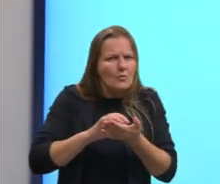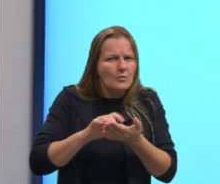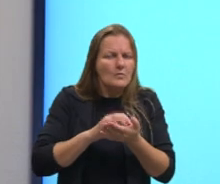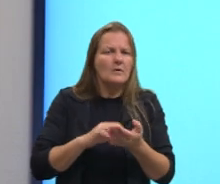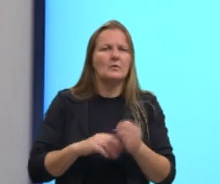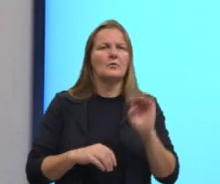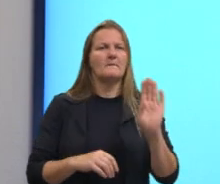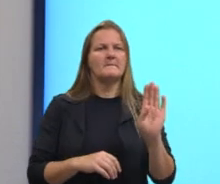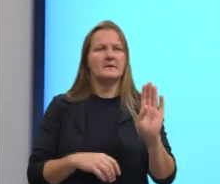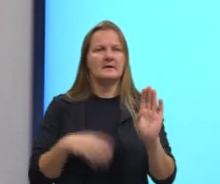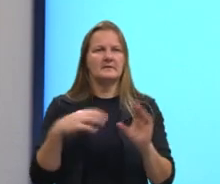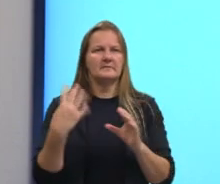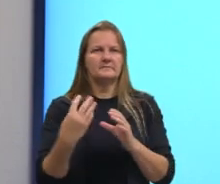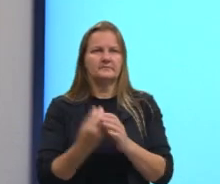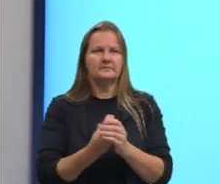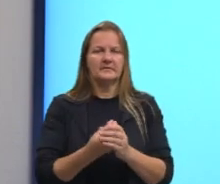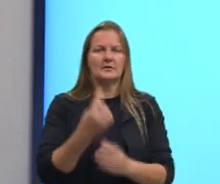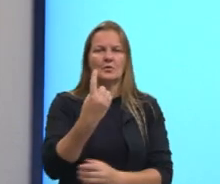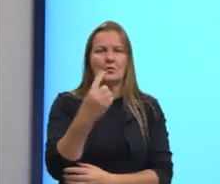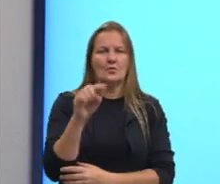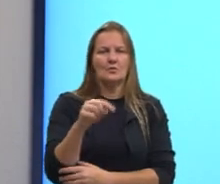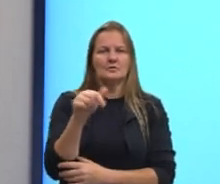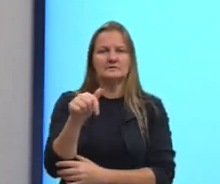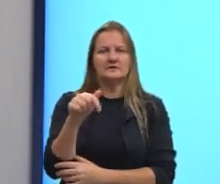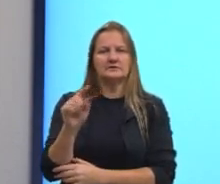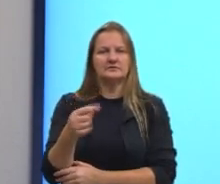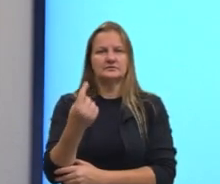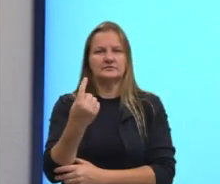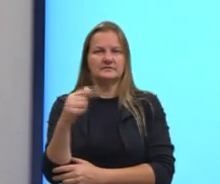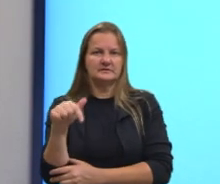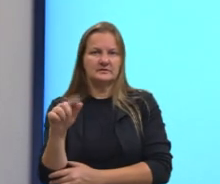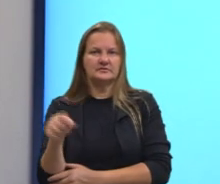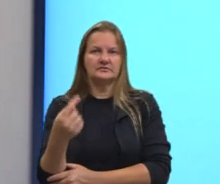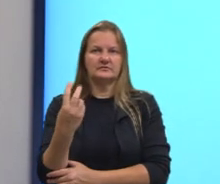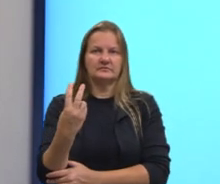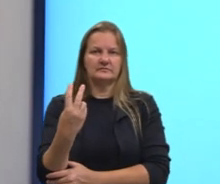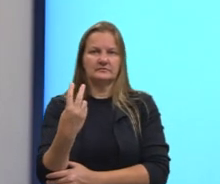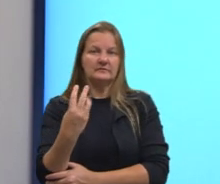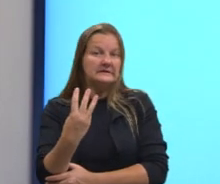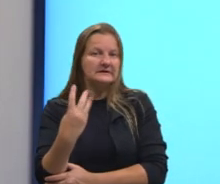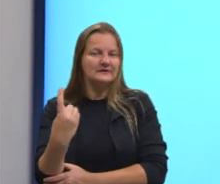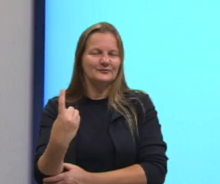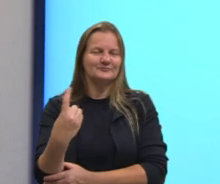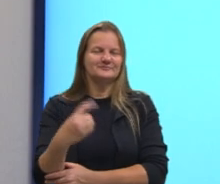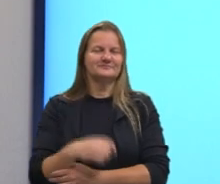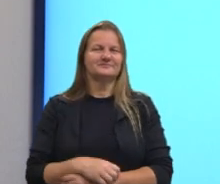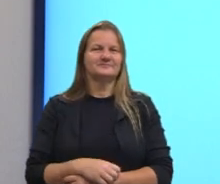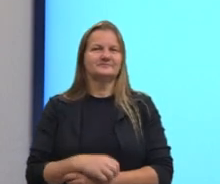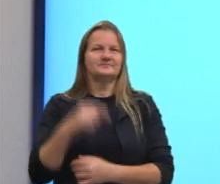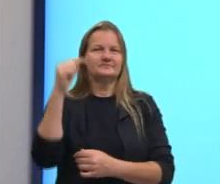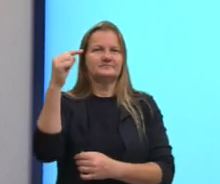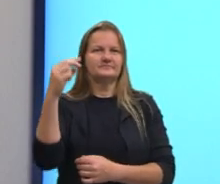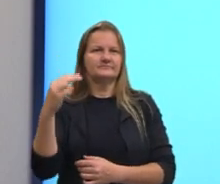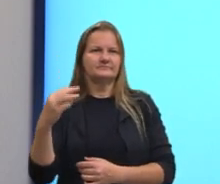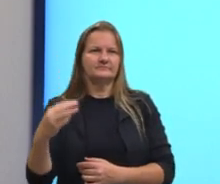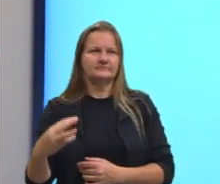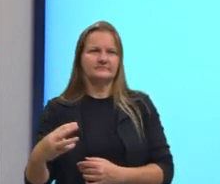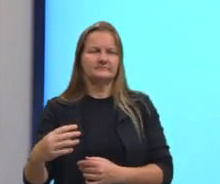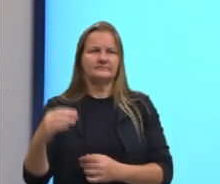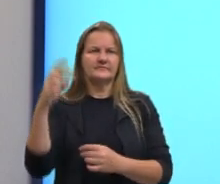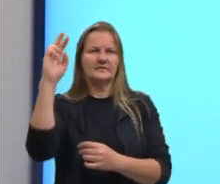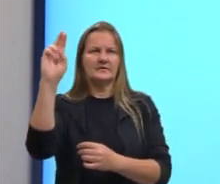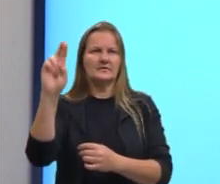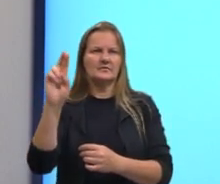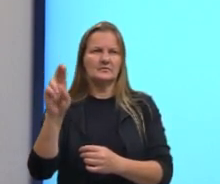B contempla 17 17 31 e Aqui nós temos então 17 17 31 que